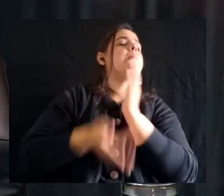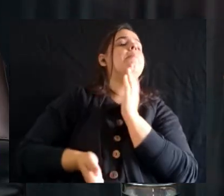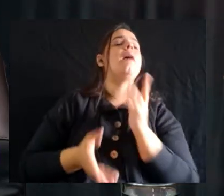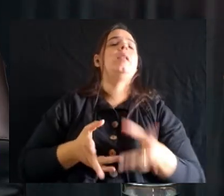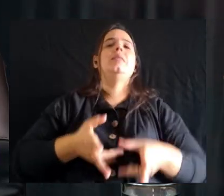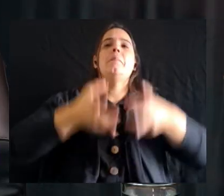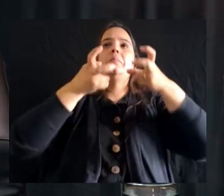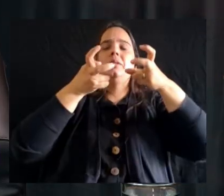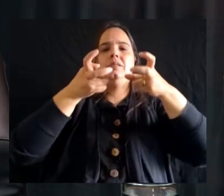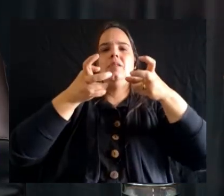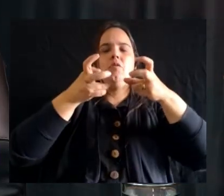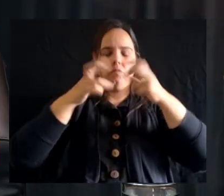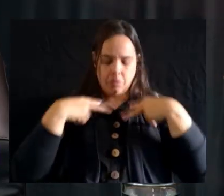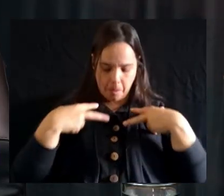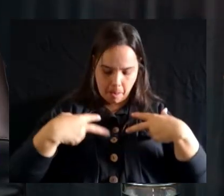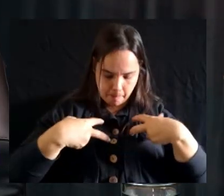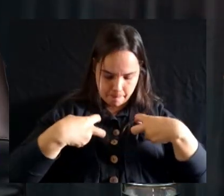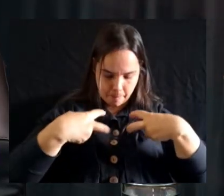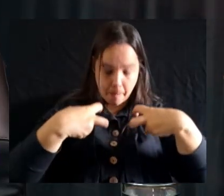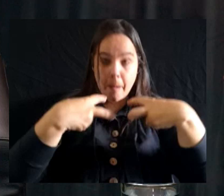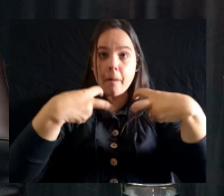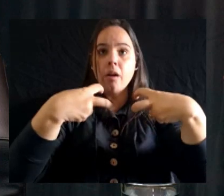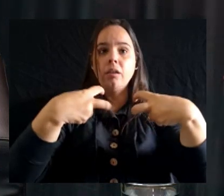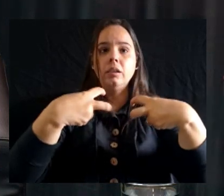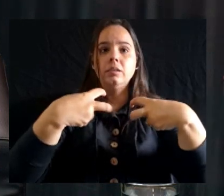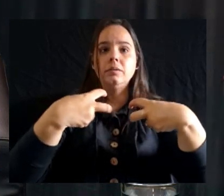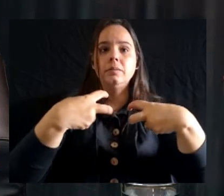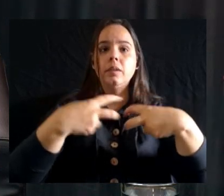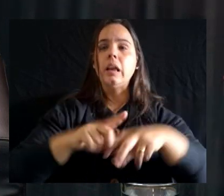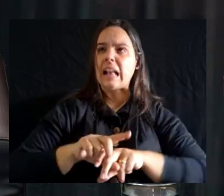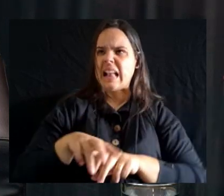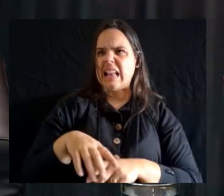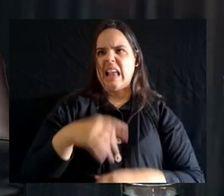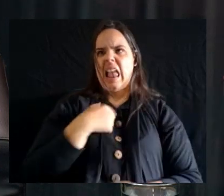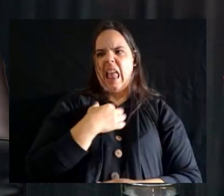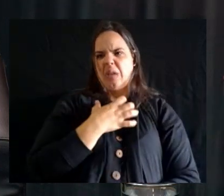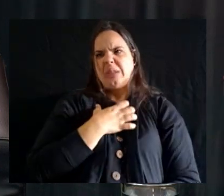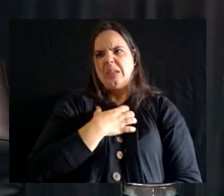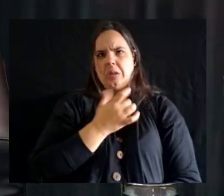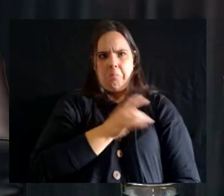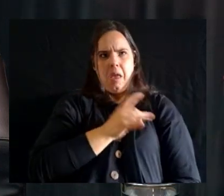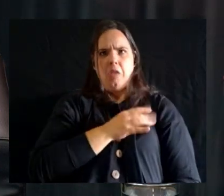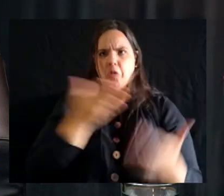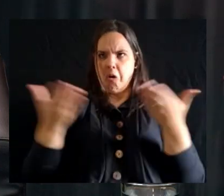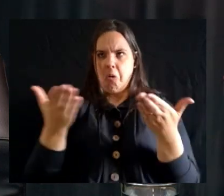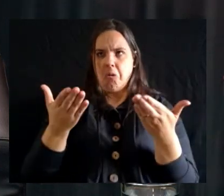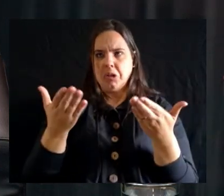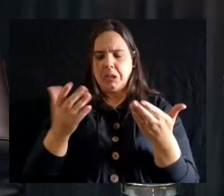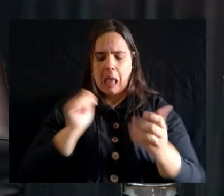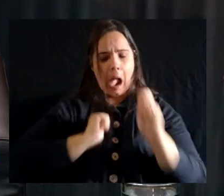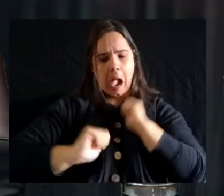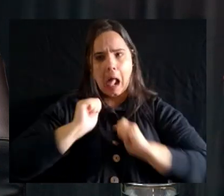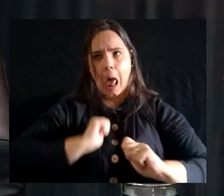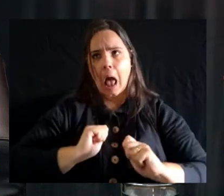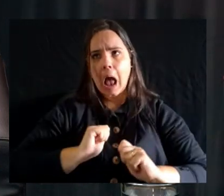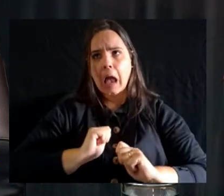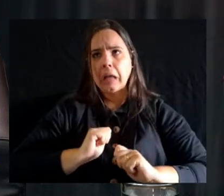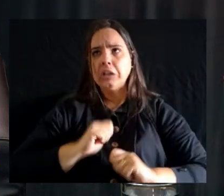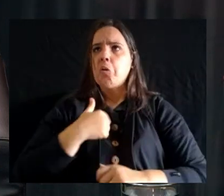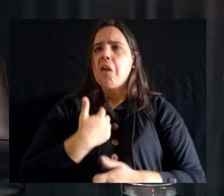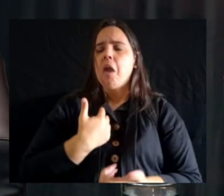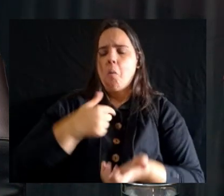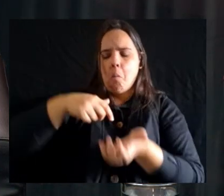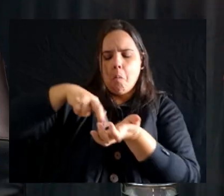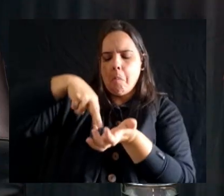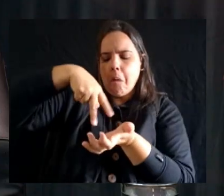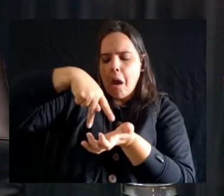com o seu corpo. Será que eu me senti ansiosa hoje? Eu tive medo, né, fiquei cansada de andar 100 passos ou não? Não tem